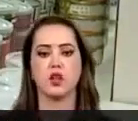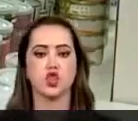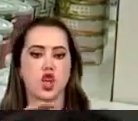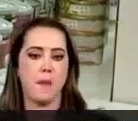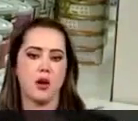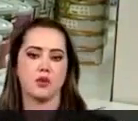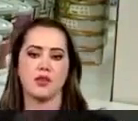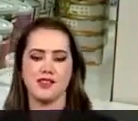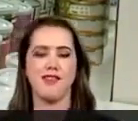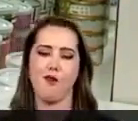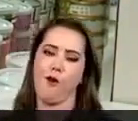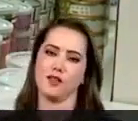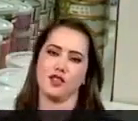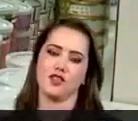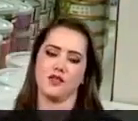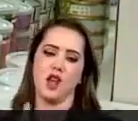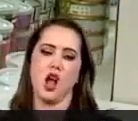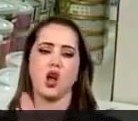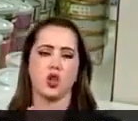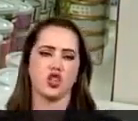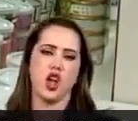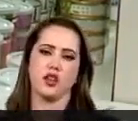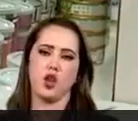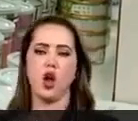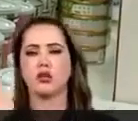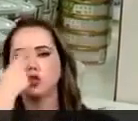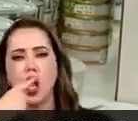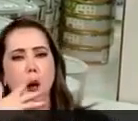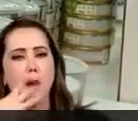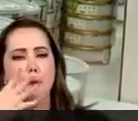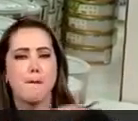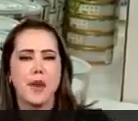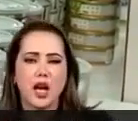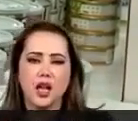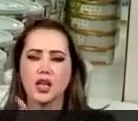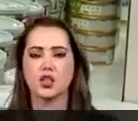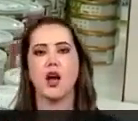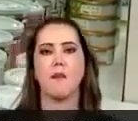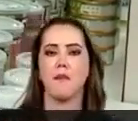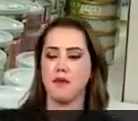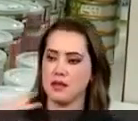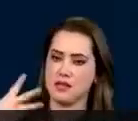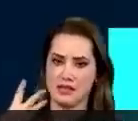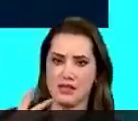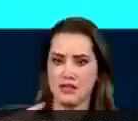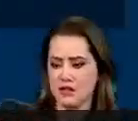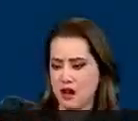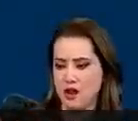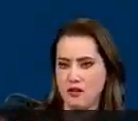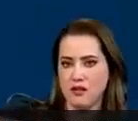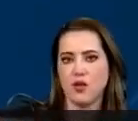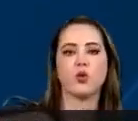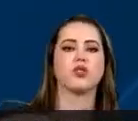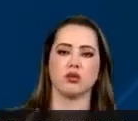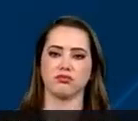ele é muito grato. Ele é muito grato, agora já está idosinho, carinha branca, mas corre tudo com as três patas, vive muito bem. O número de